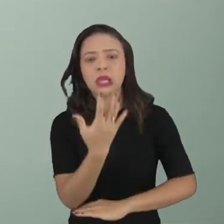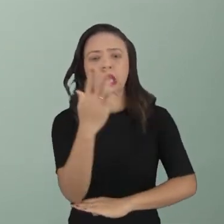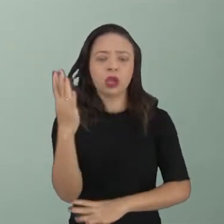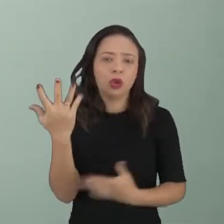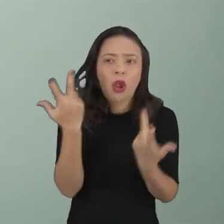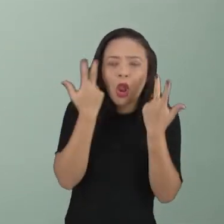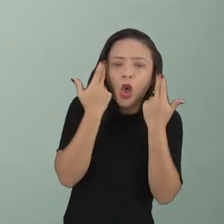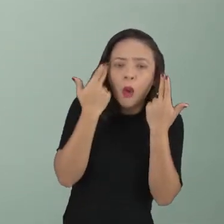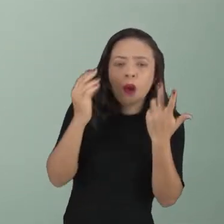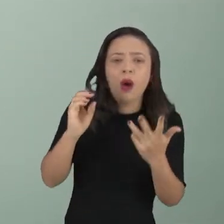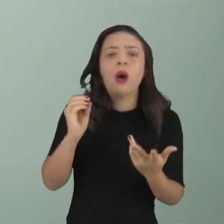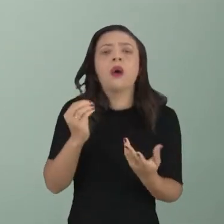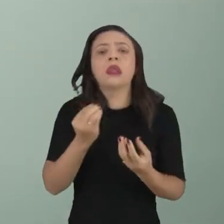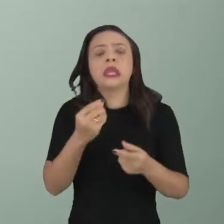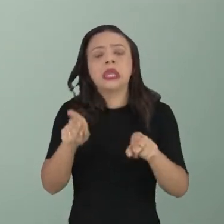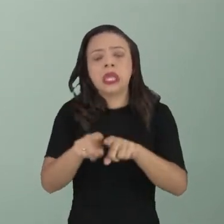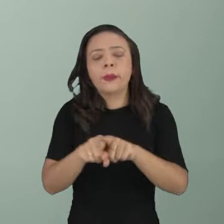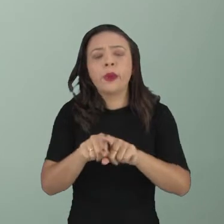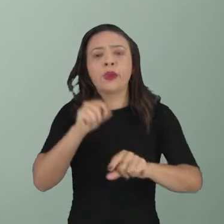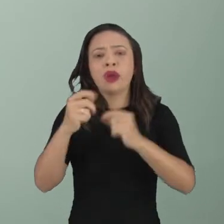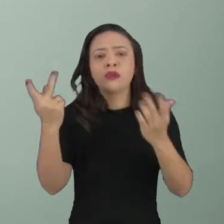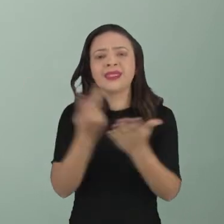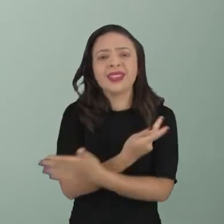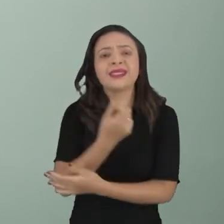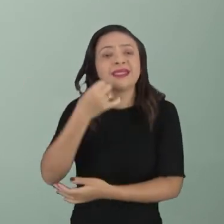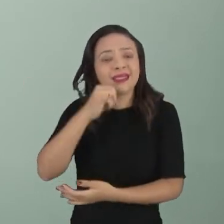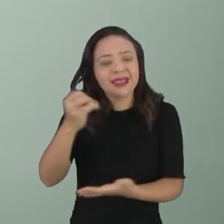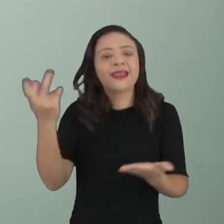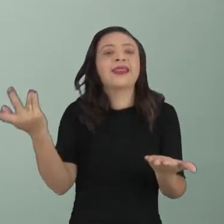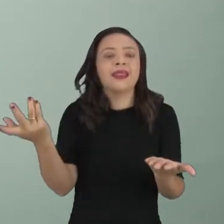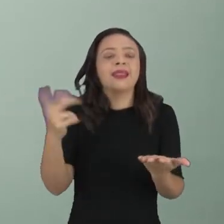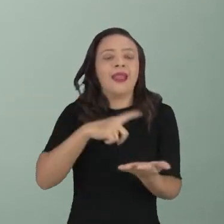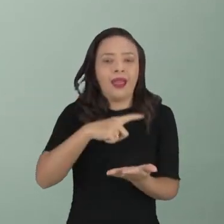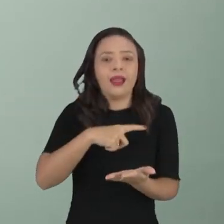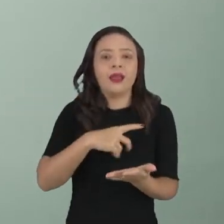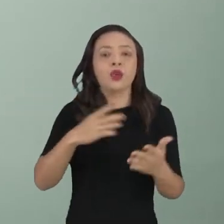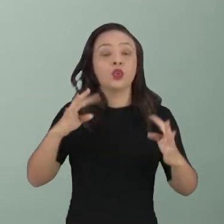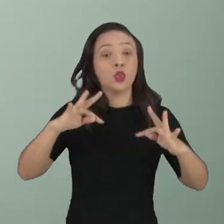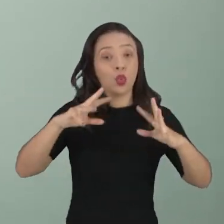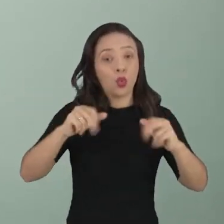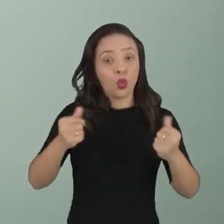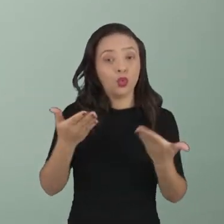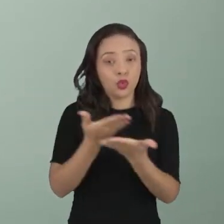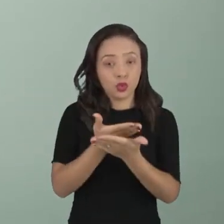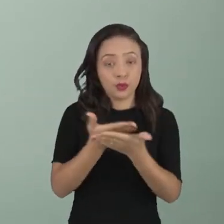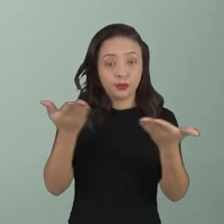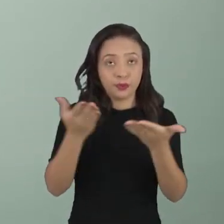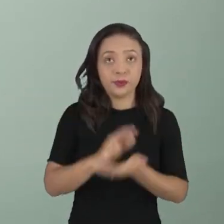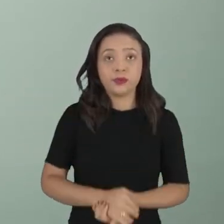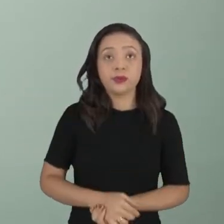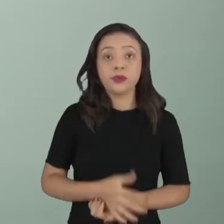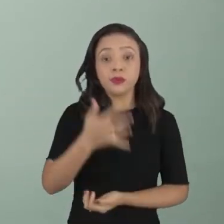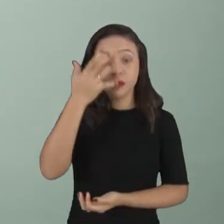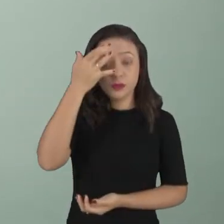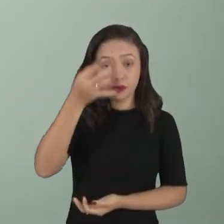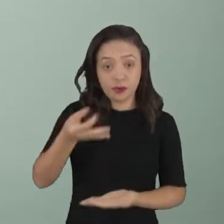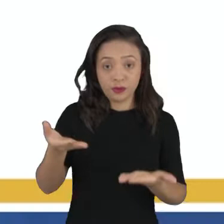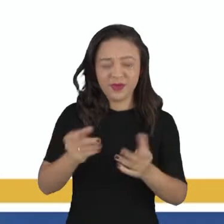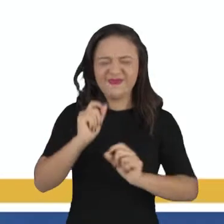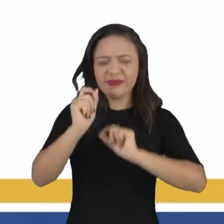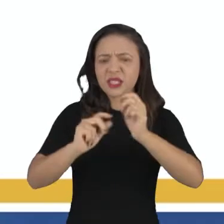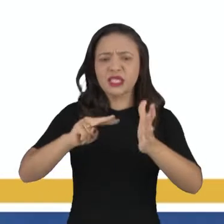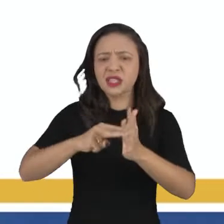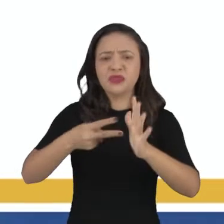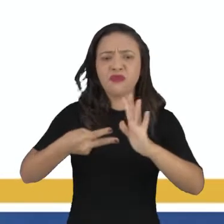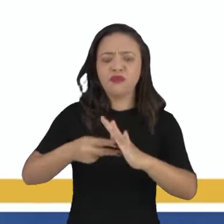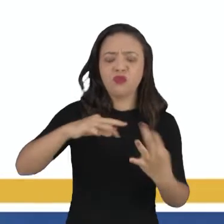quais são as consequências do efeito estufa, tá bom? Tudo isso nós vamos abordar na aula de hoje. Vamos começar entendendo o que é o efeito